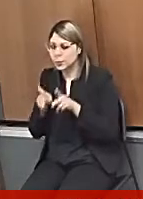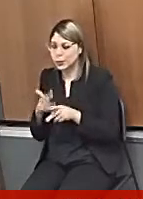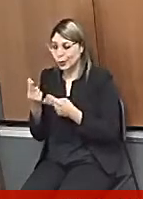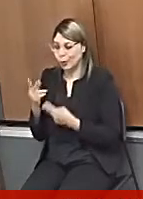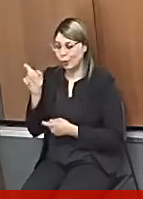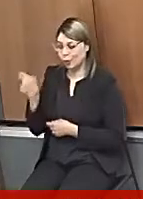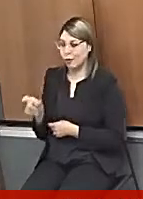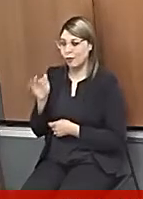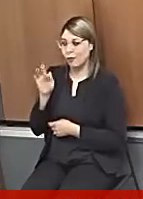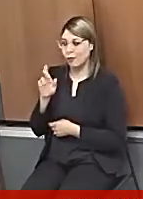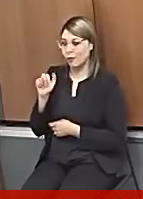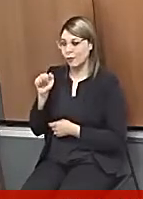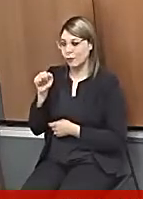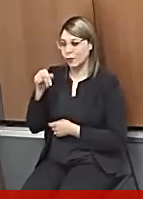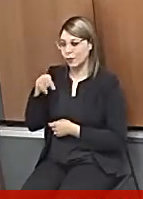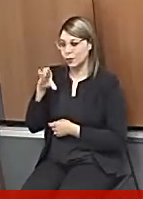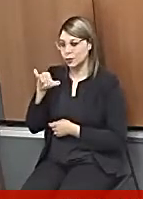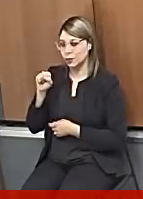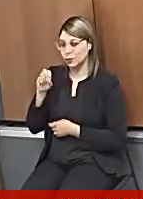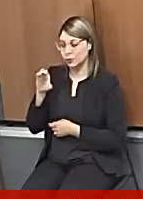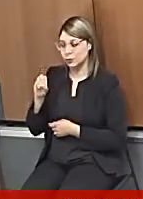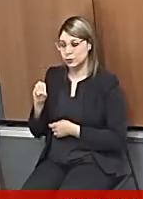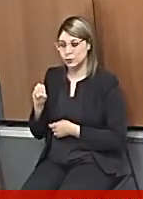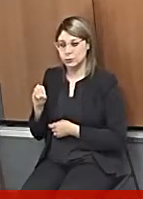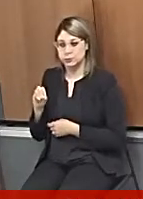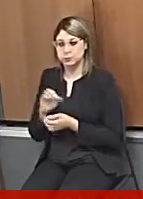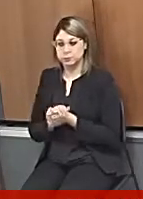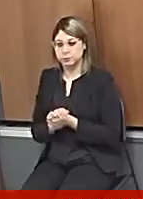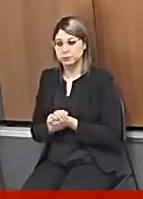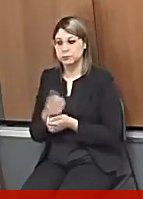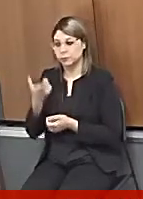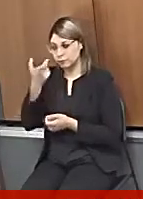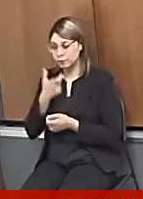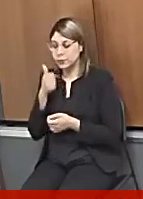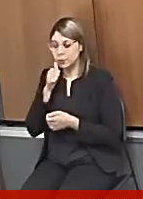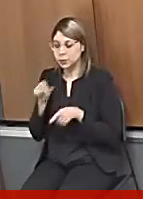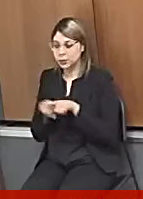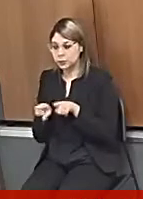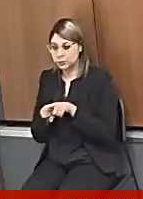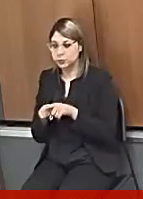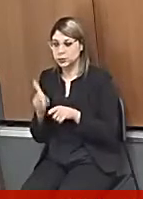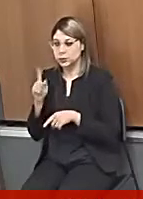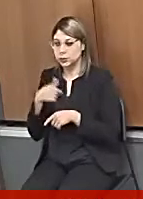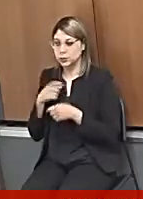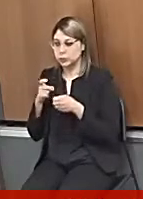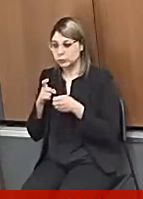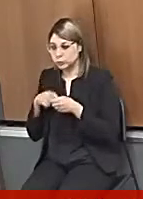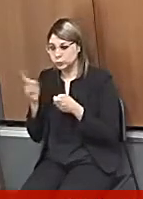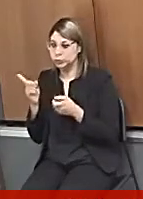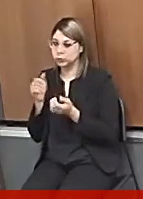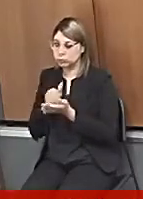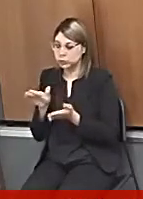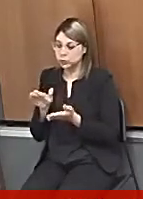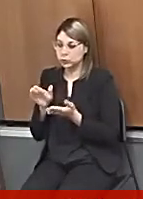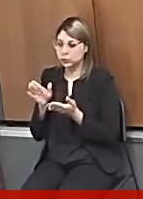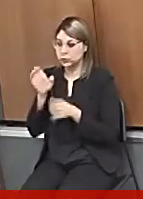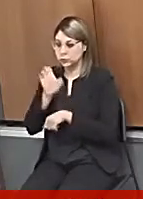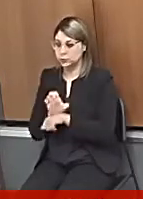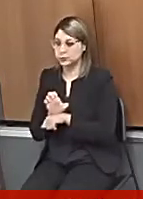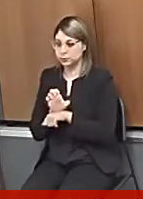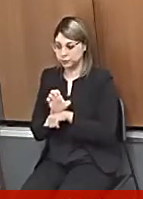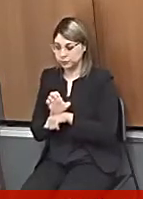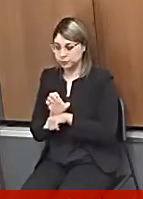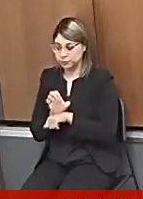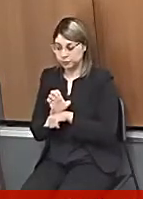francisco da senhora também então é então esse francisco